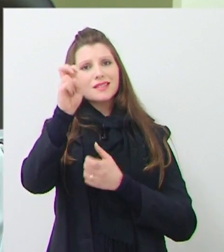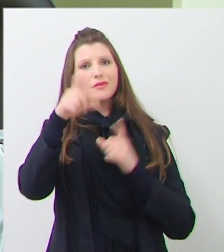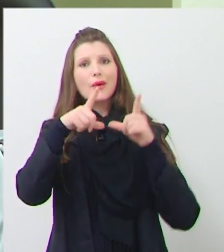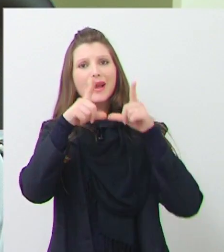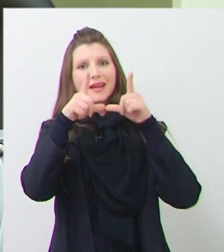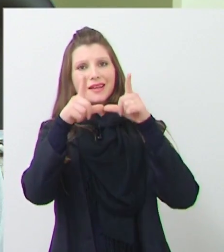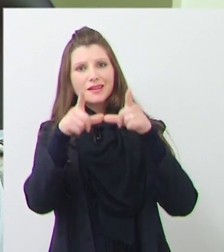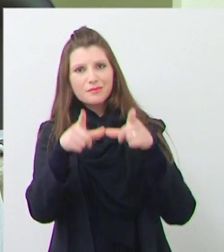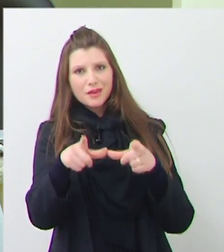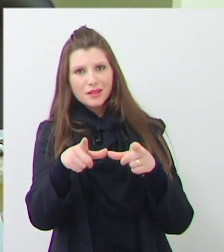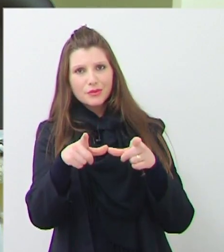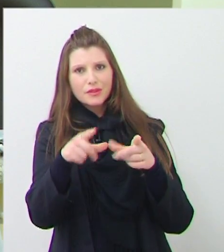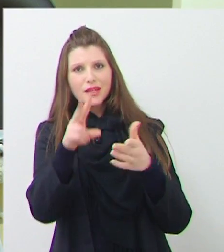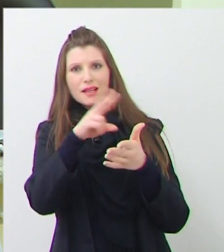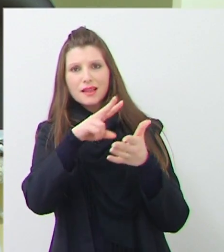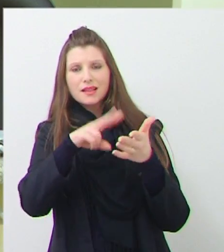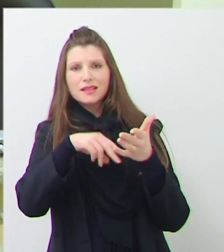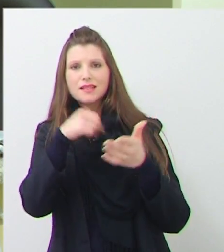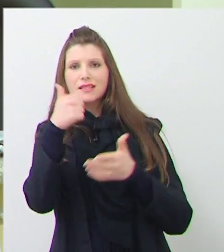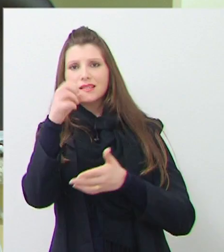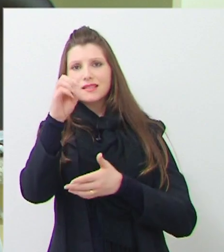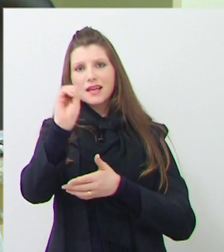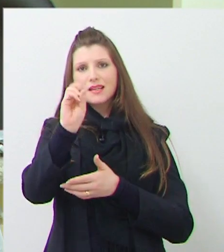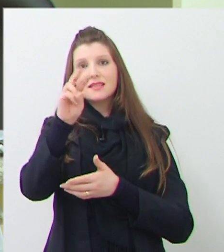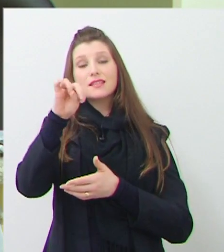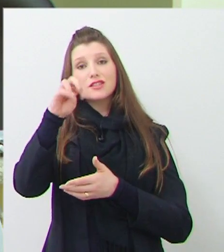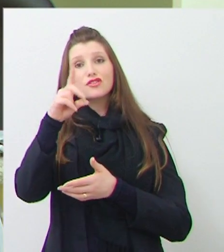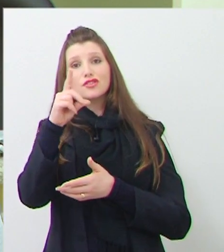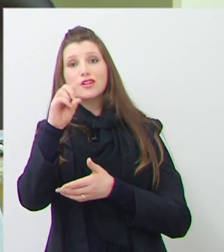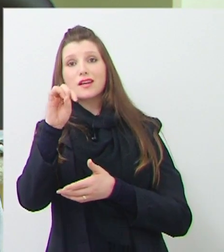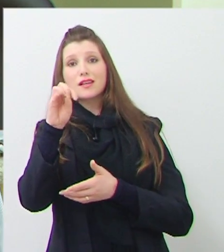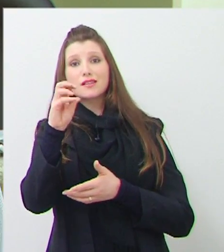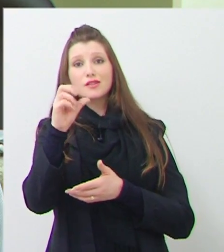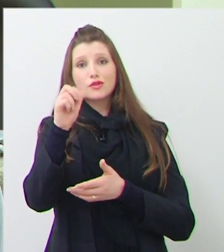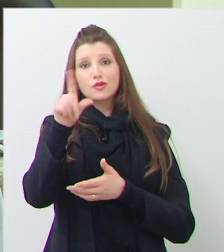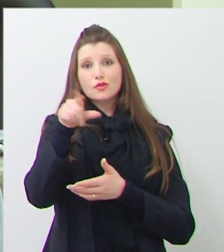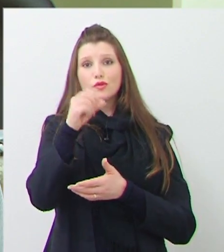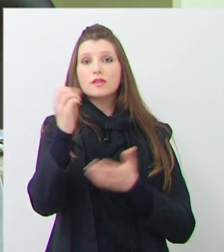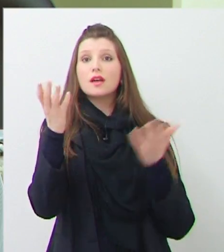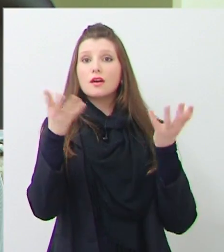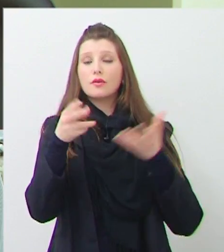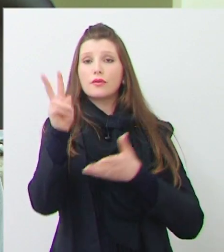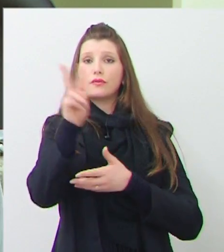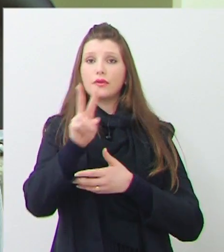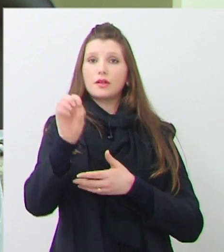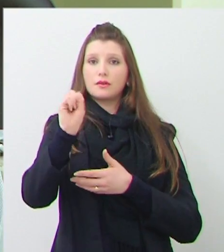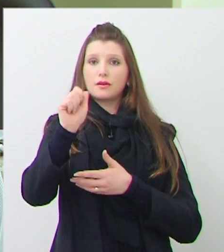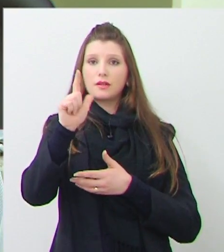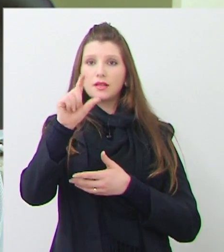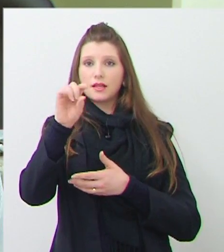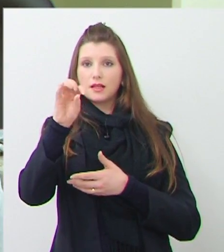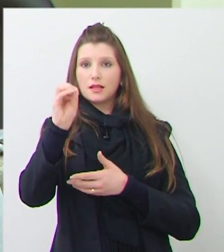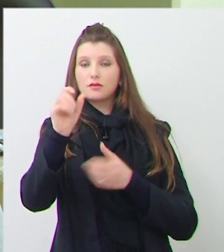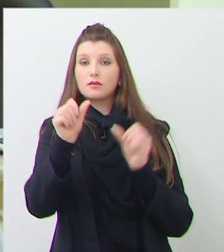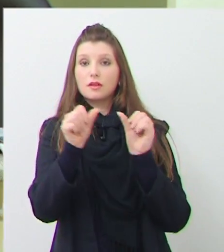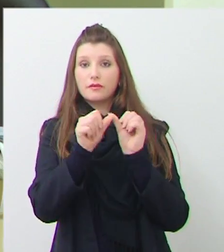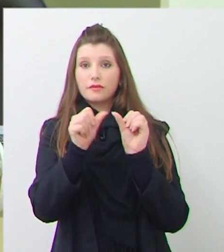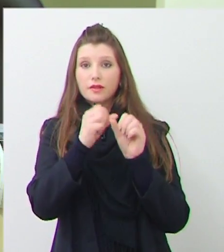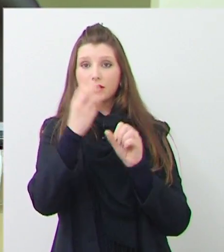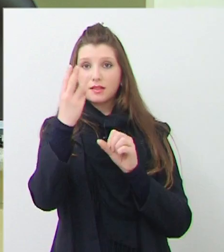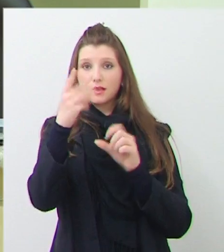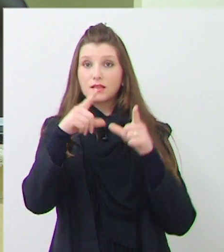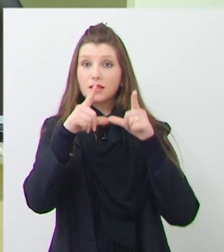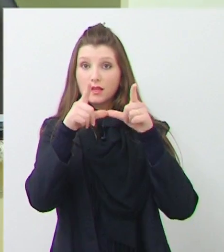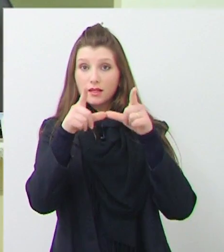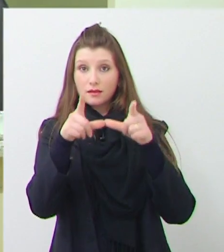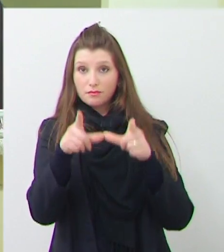requerimentos e lidas 10 indicações. Aqui ao meu lado está o vereador Salésio Lima, ele que fez 3 requerimentos na sessão